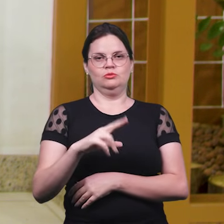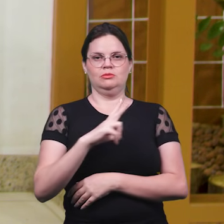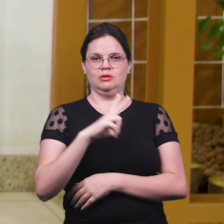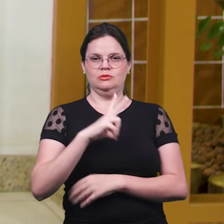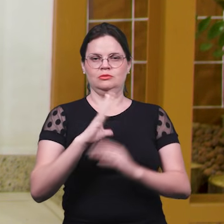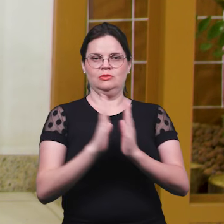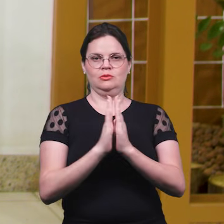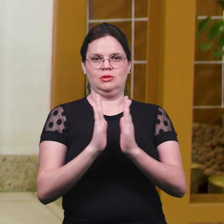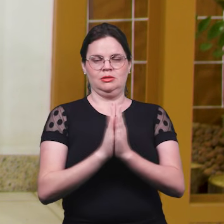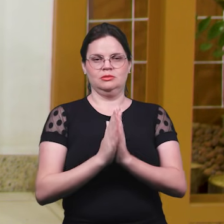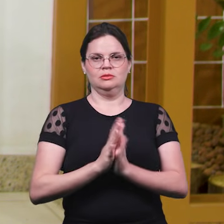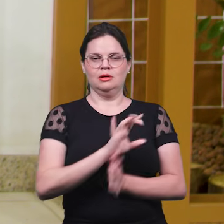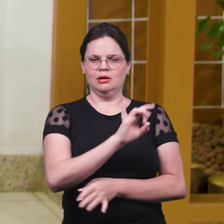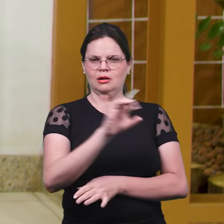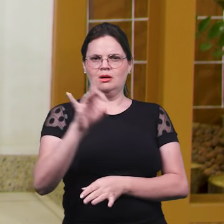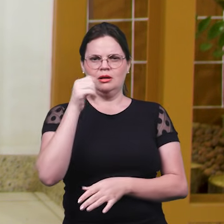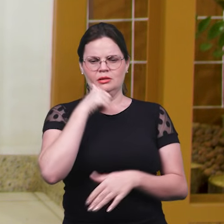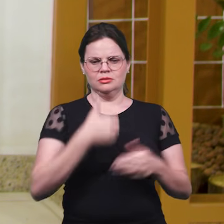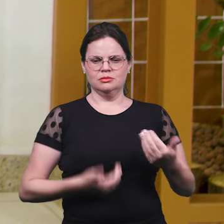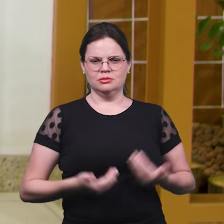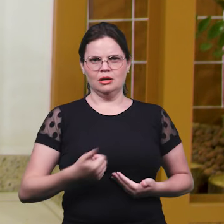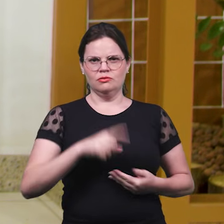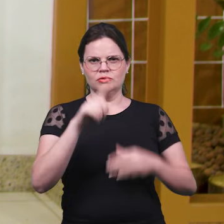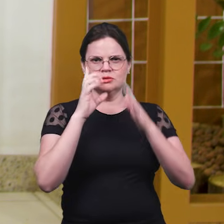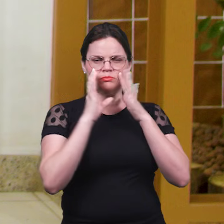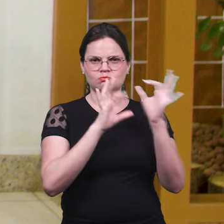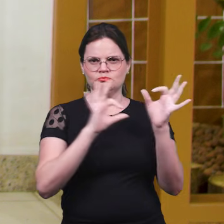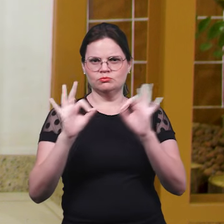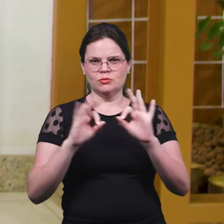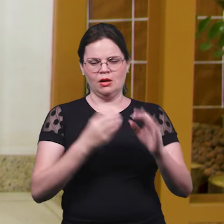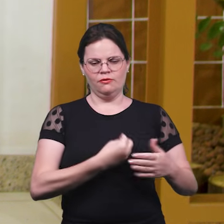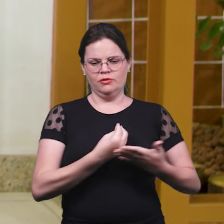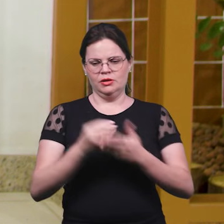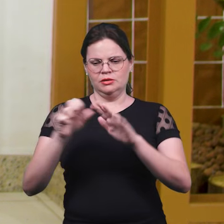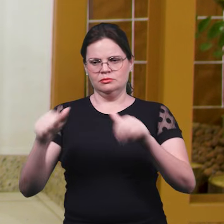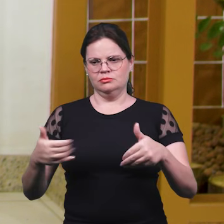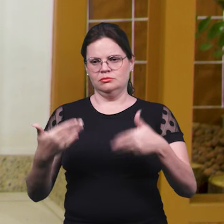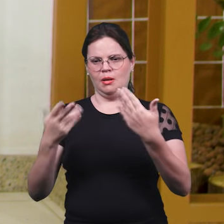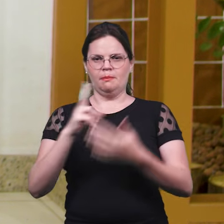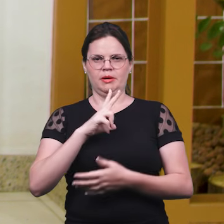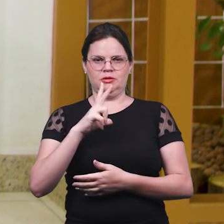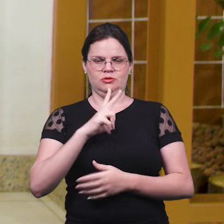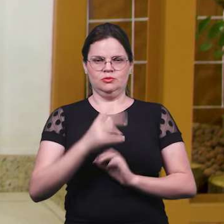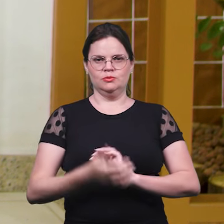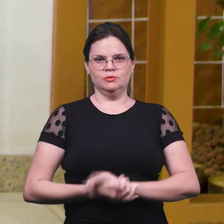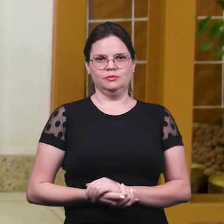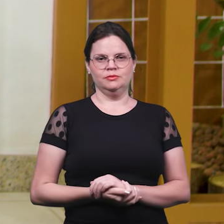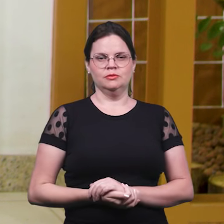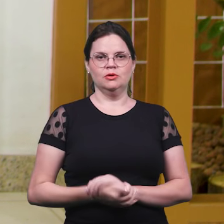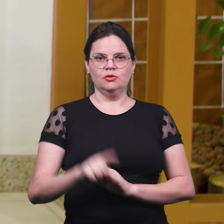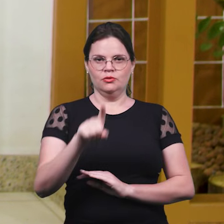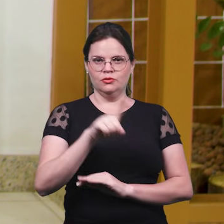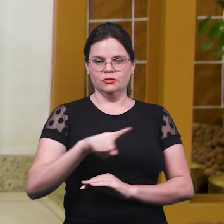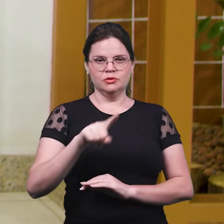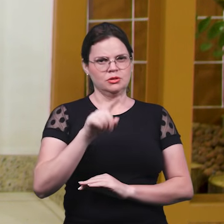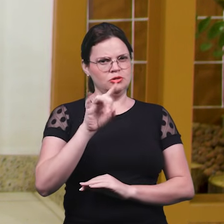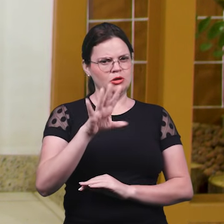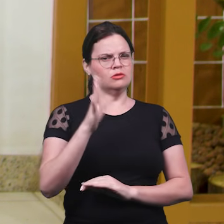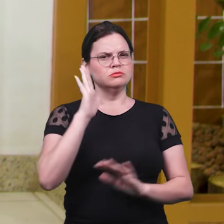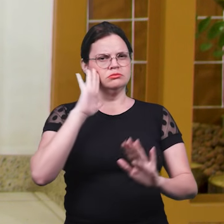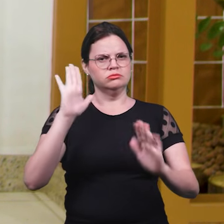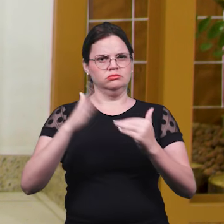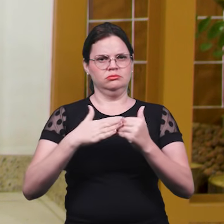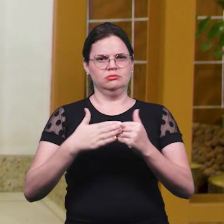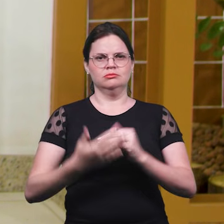2 minutos de oração silenciosa. Cada vida vai estar colocando diante do Senhor os seus motivos pessoais, aquele com você,